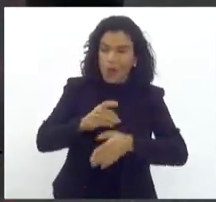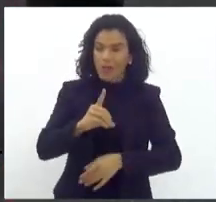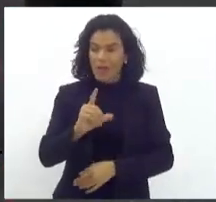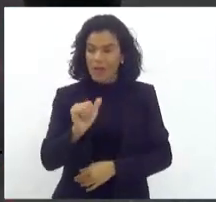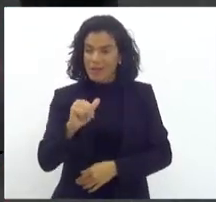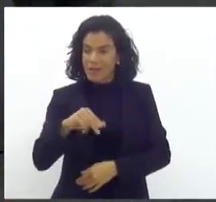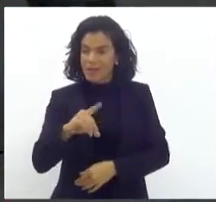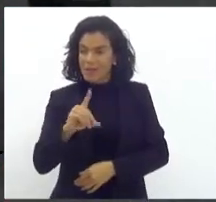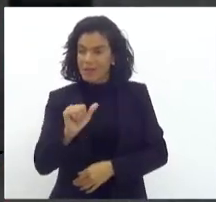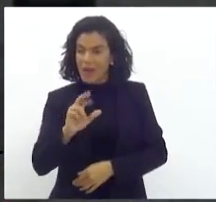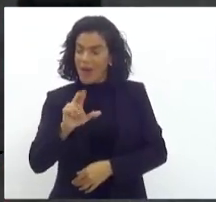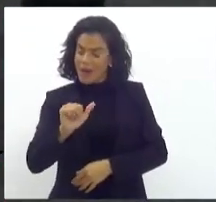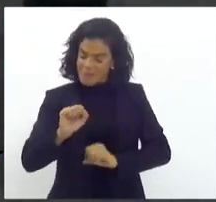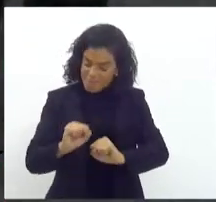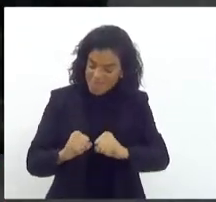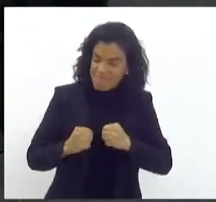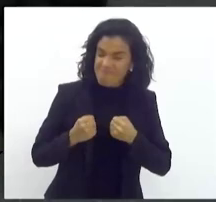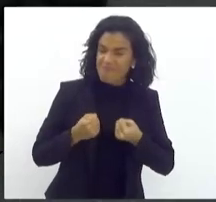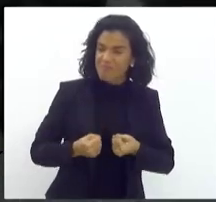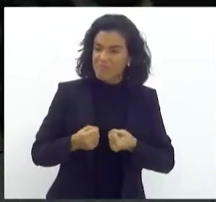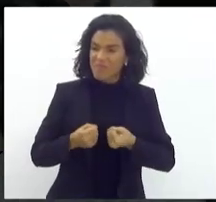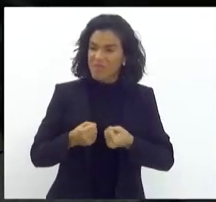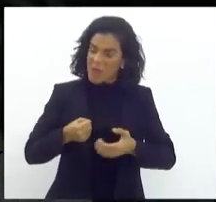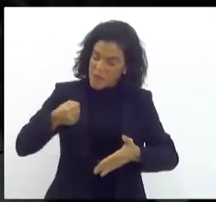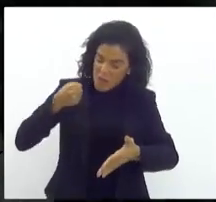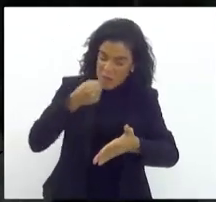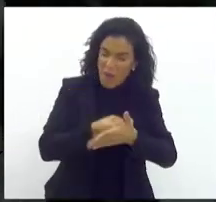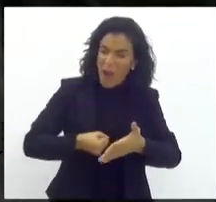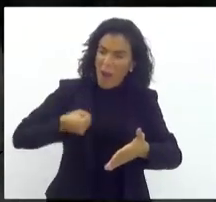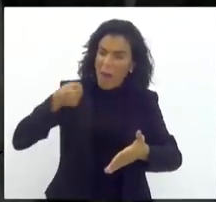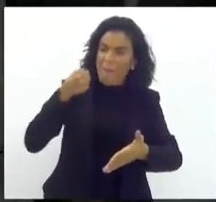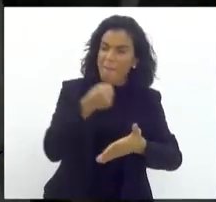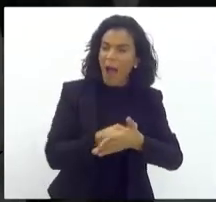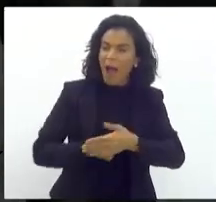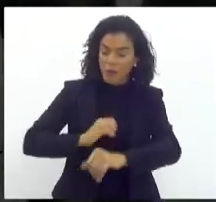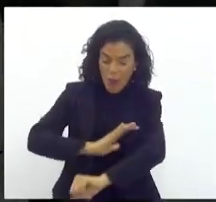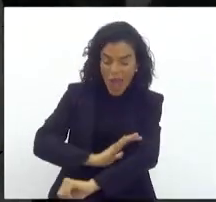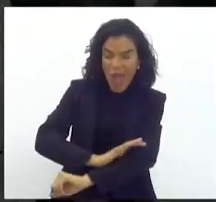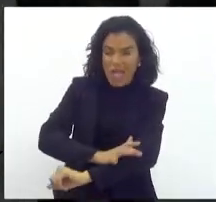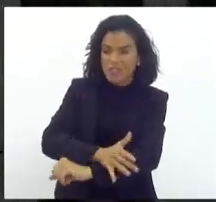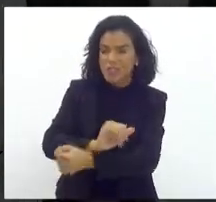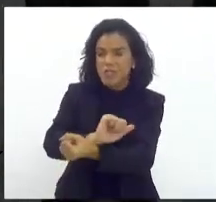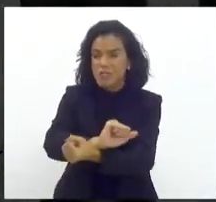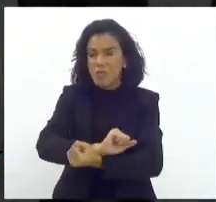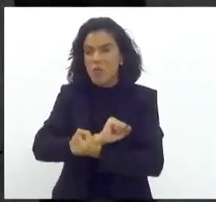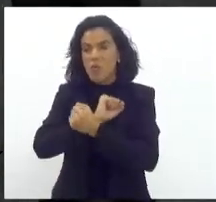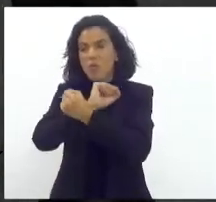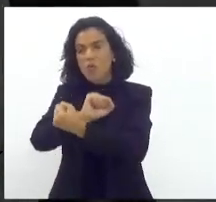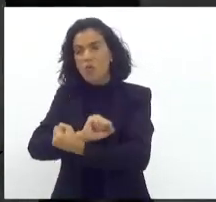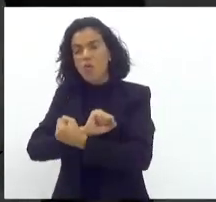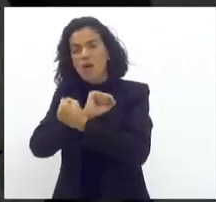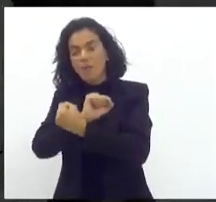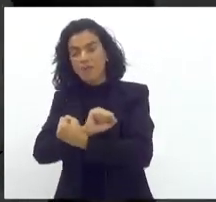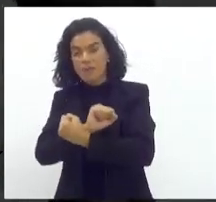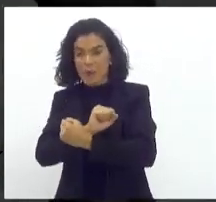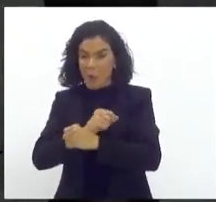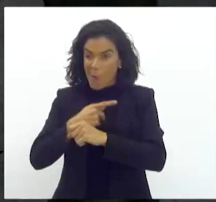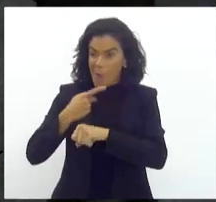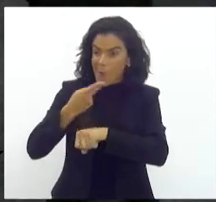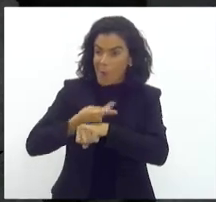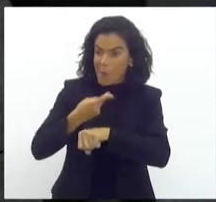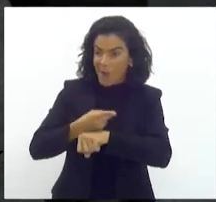na defesa né E no enfrentamento do racismo e da escravidão então ter o prêmio